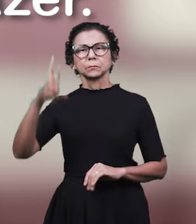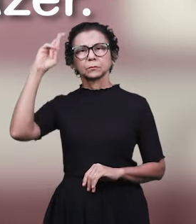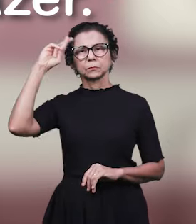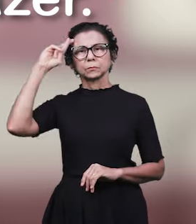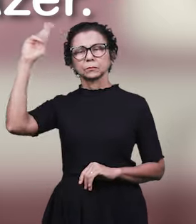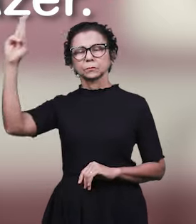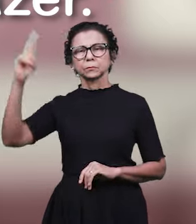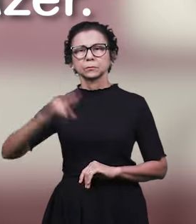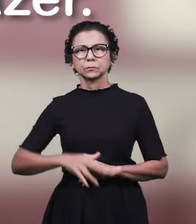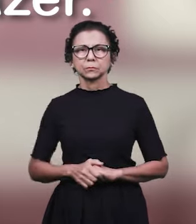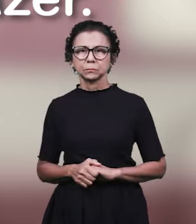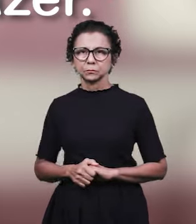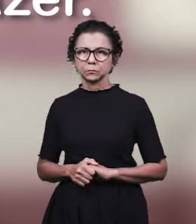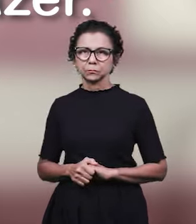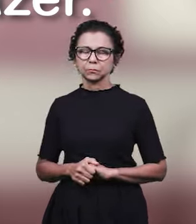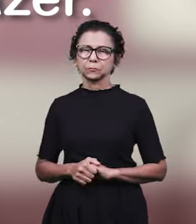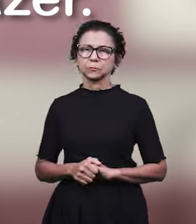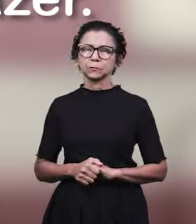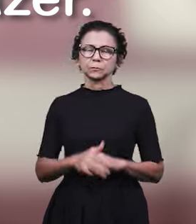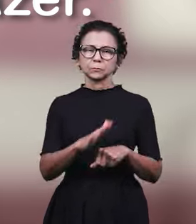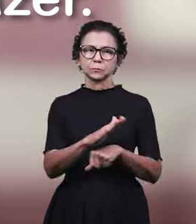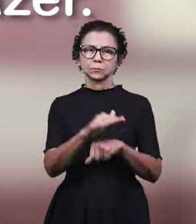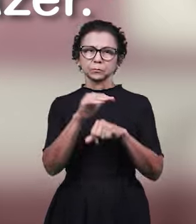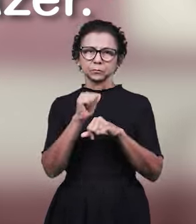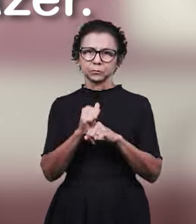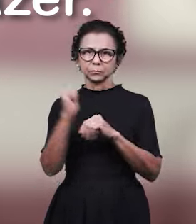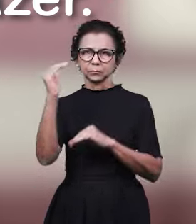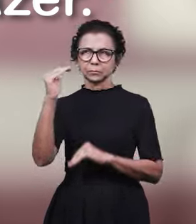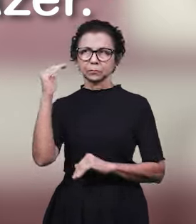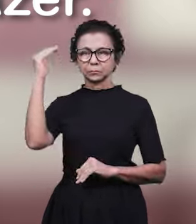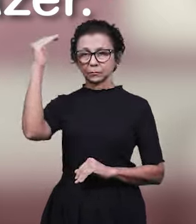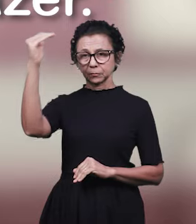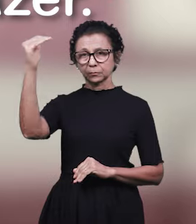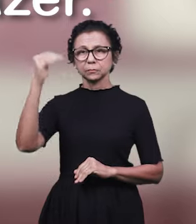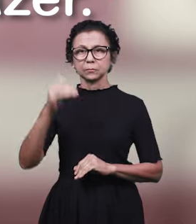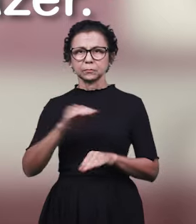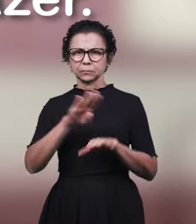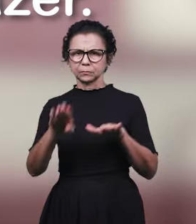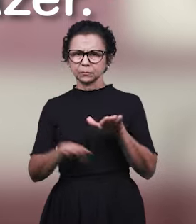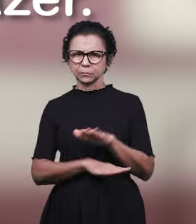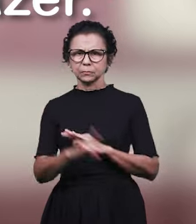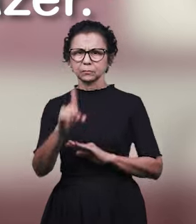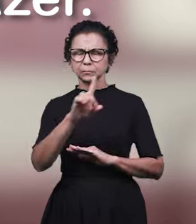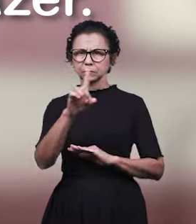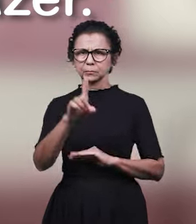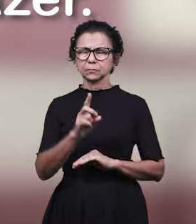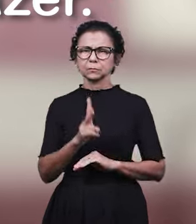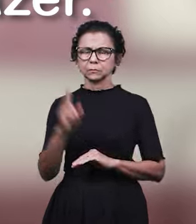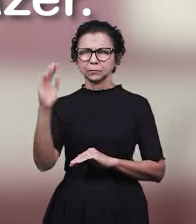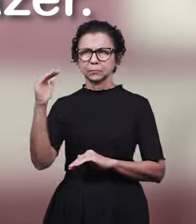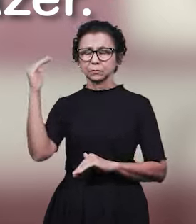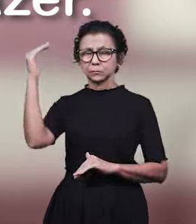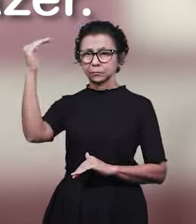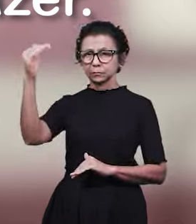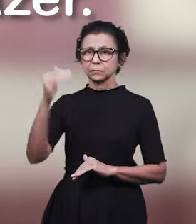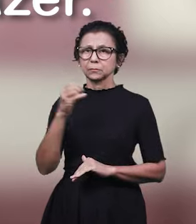te porá por cabeça e não por cauda, e só estarás em cima e não embaixo,